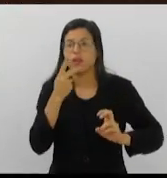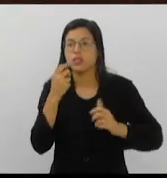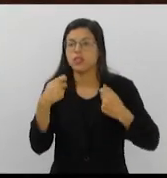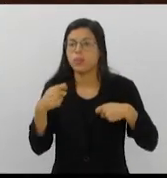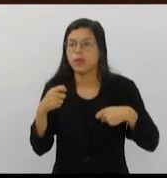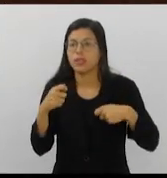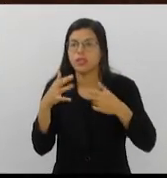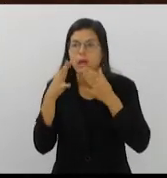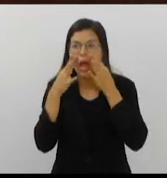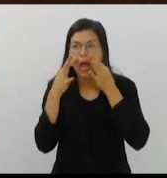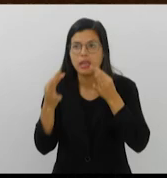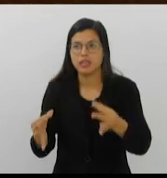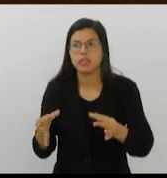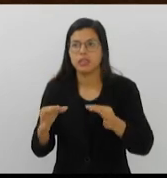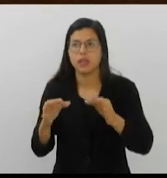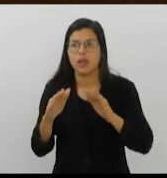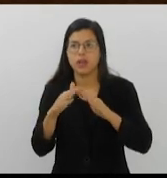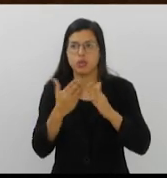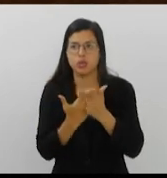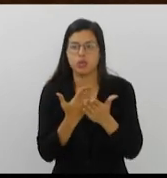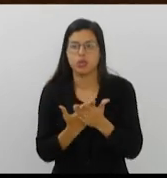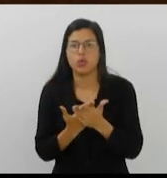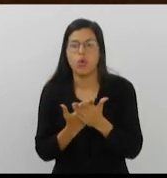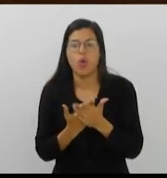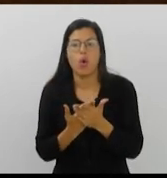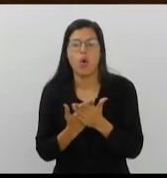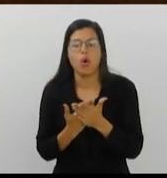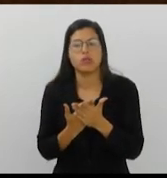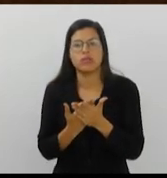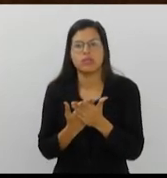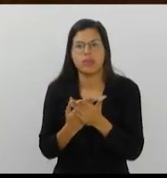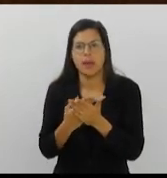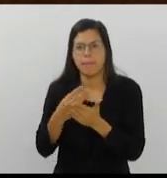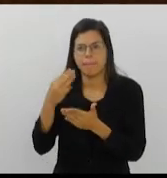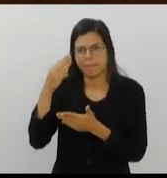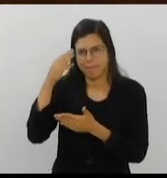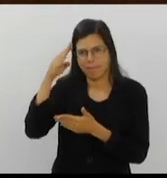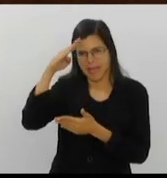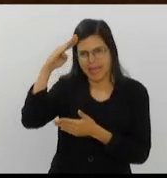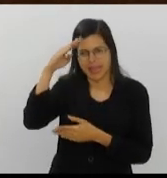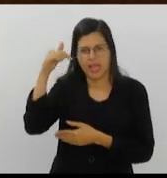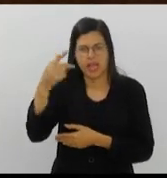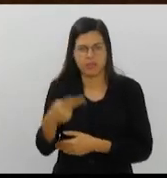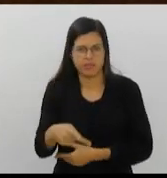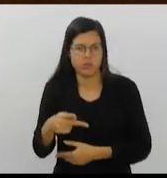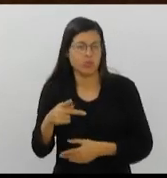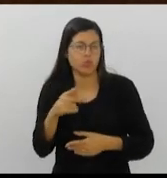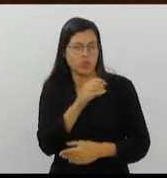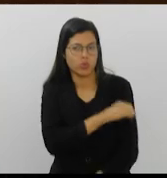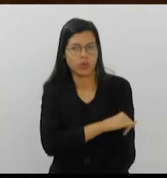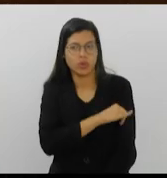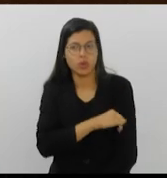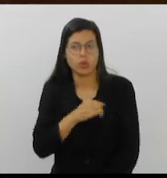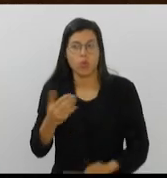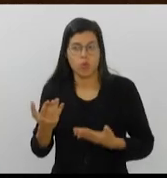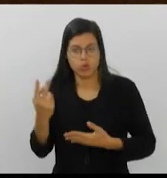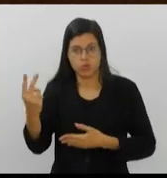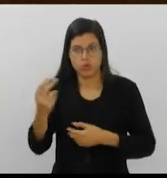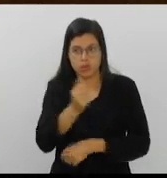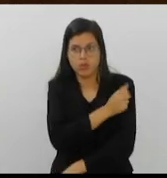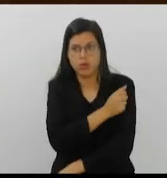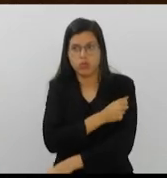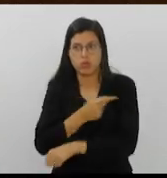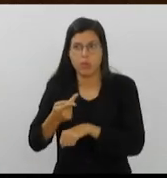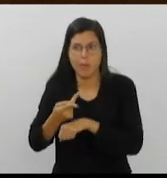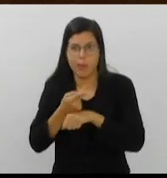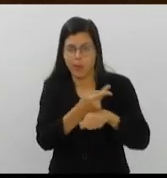muita atenção para as escolas cívico-militares aqui do Rio de Janeiro. Hoje estiveram no meu gabinete dois alunos que foram me procurar, como eu volto a reforçar,